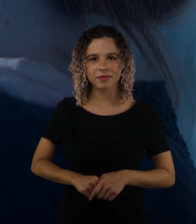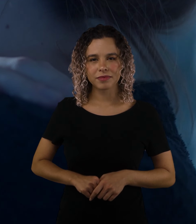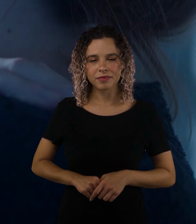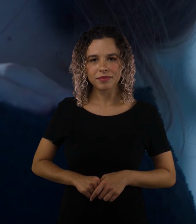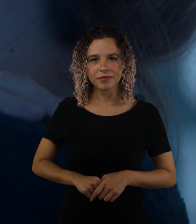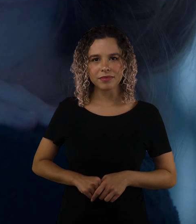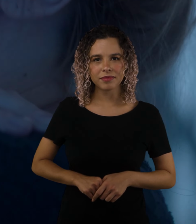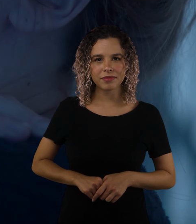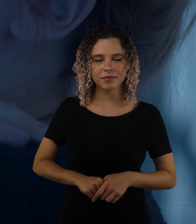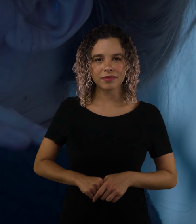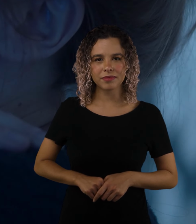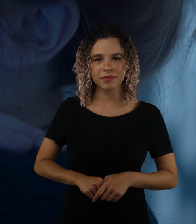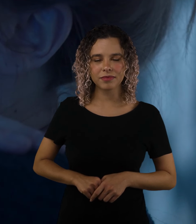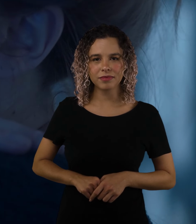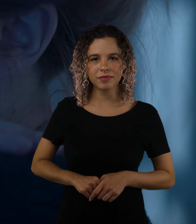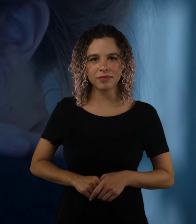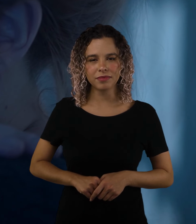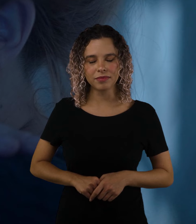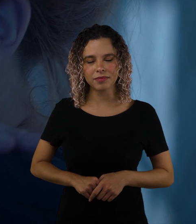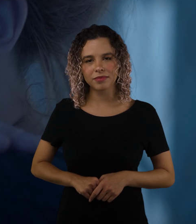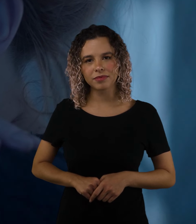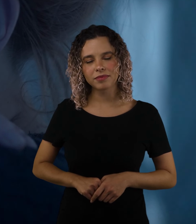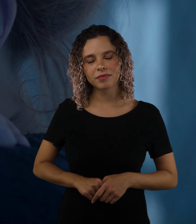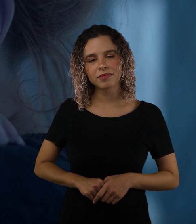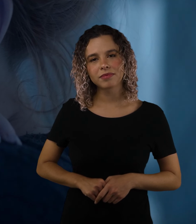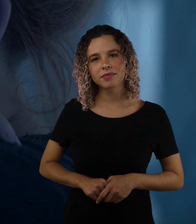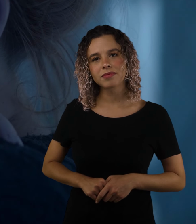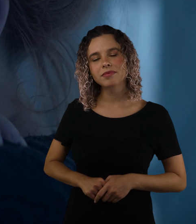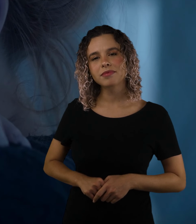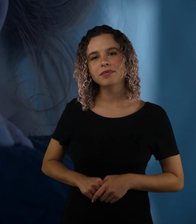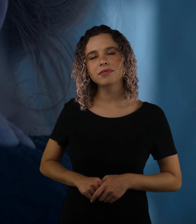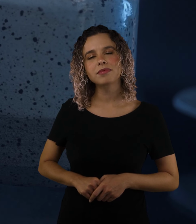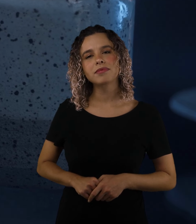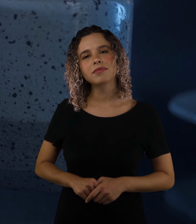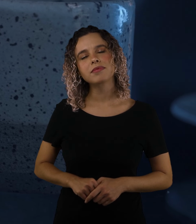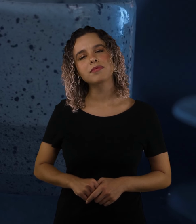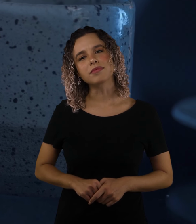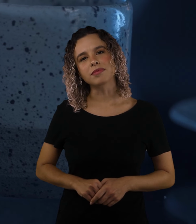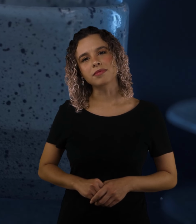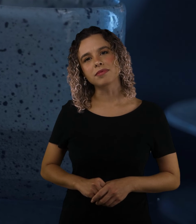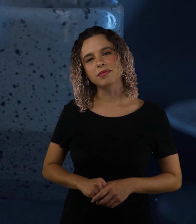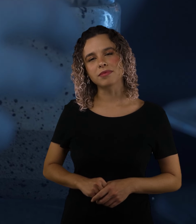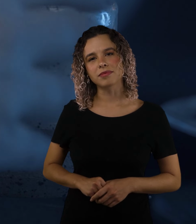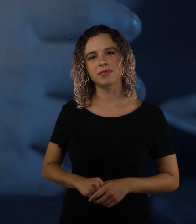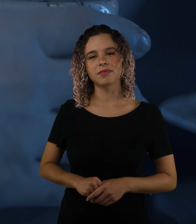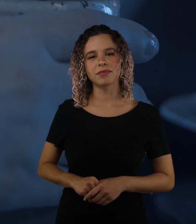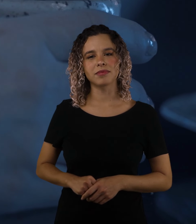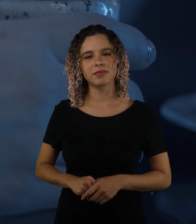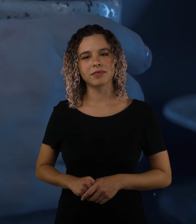Voltada para a esquerda, uno as mãos em frente ao rosto. Coloco elas nos ombros como um abraço em mim